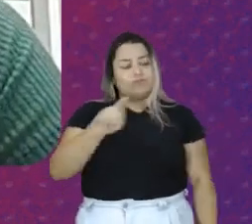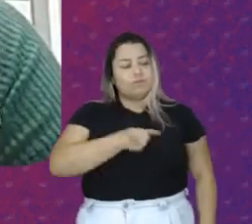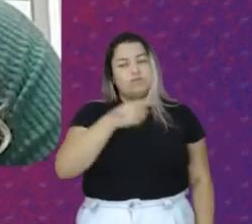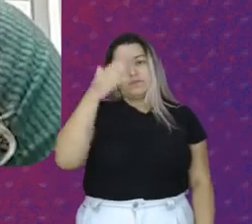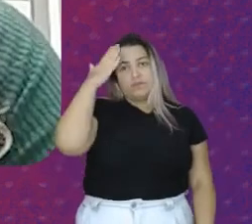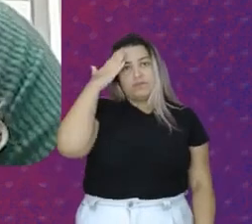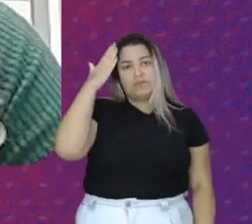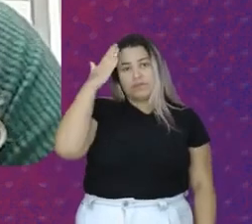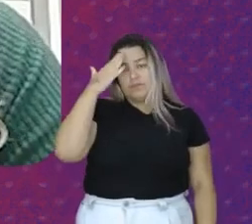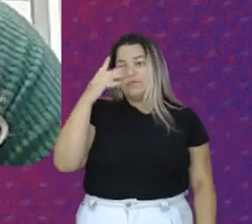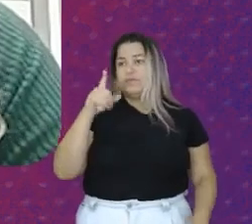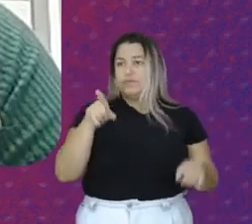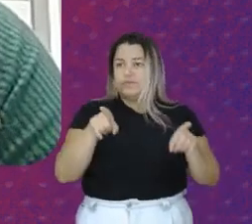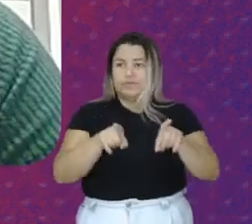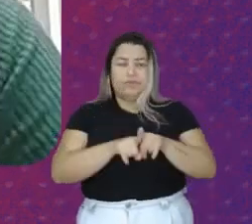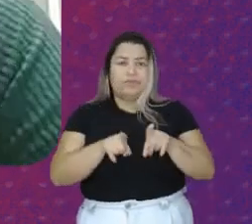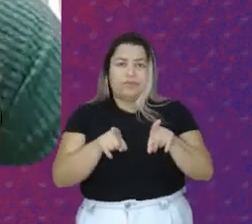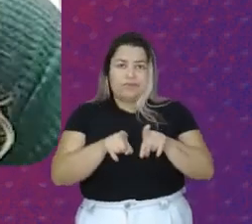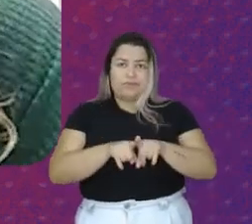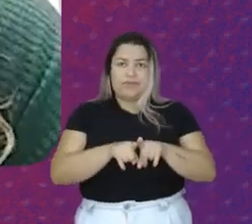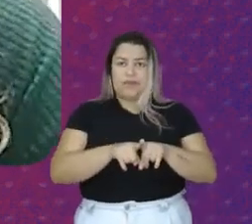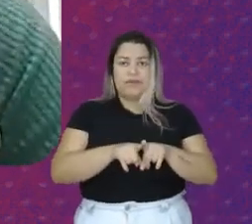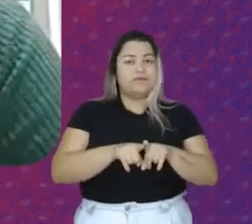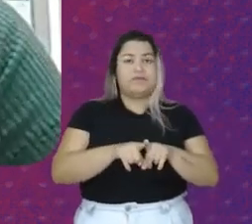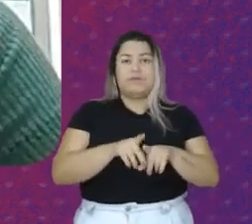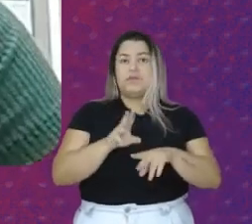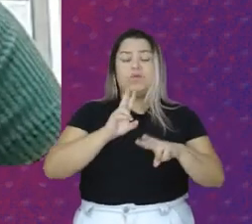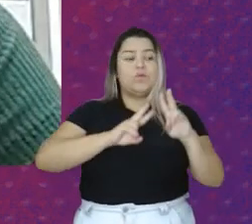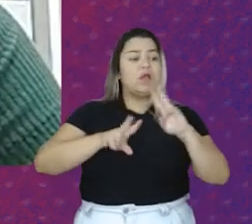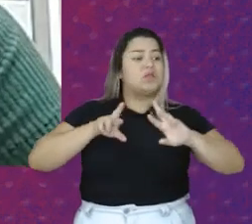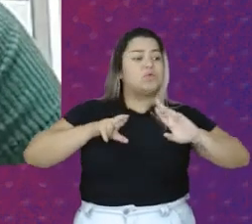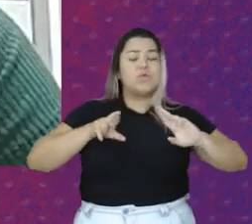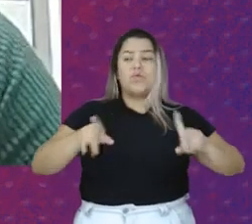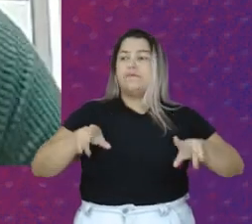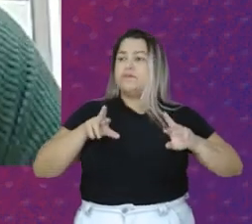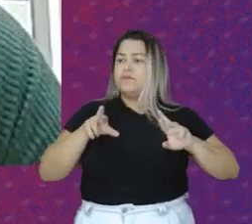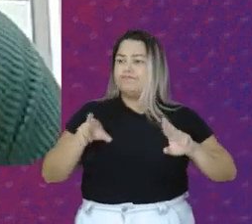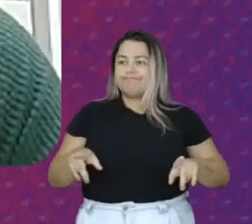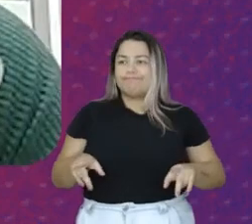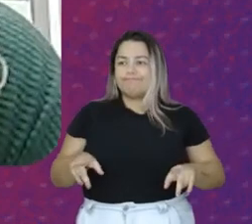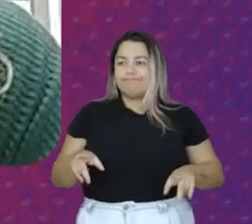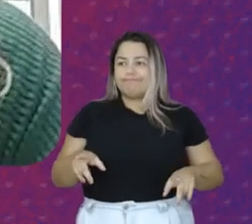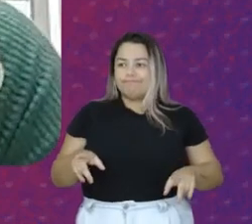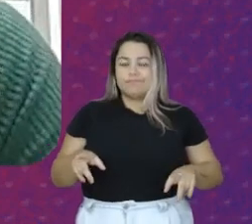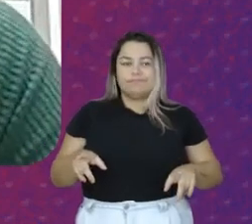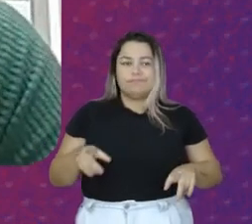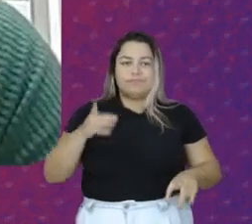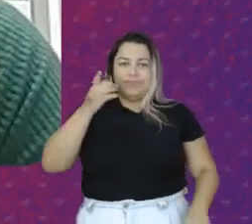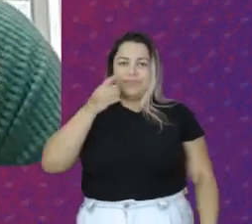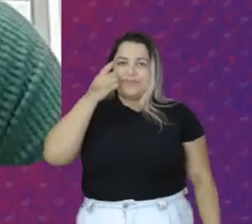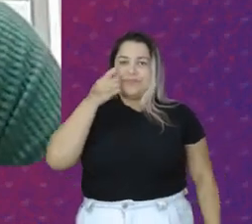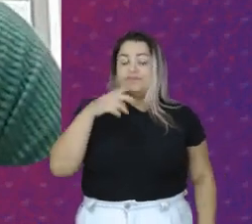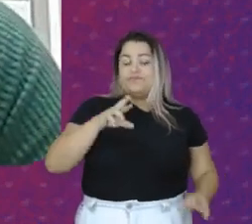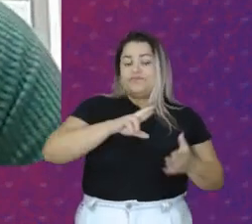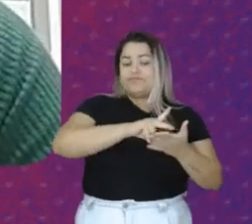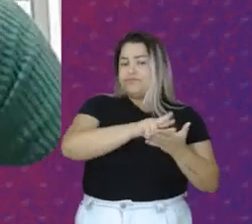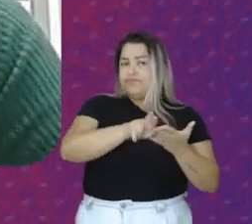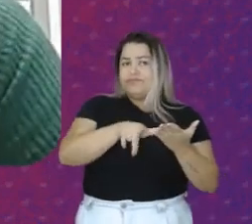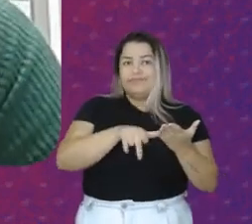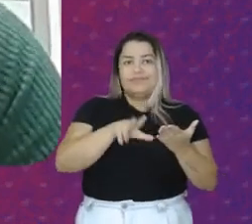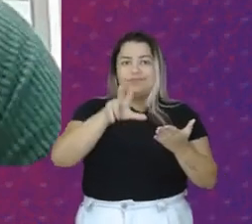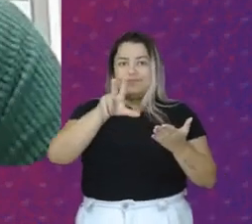que a gente passa na vida, não adianta, são olhares diferentes, né. O parlamento deveria refletir essa diversidade que